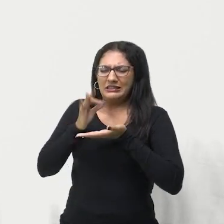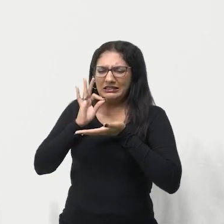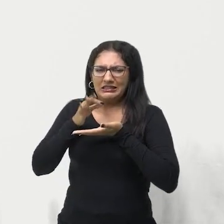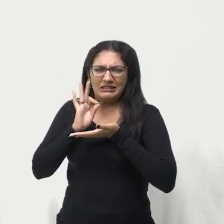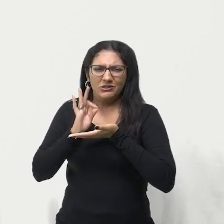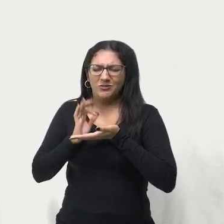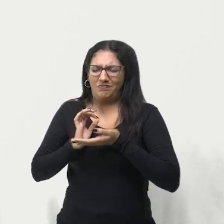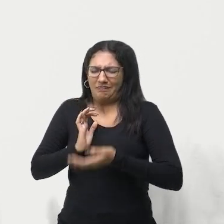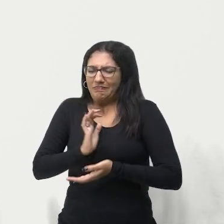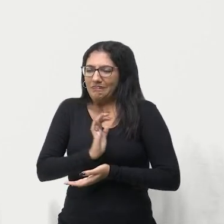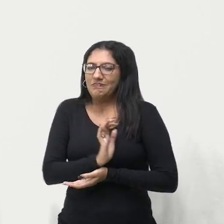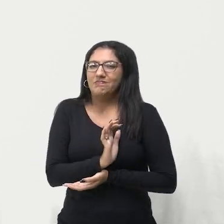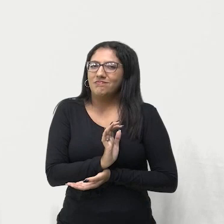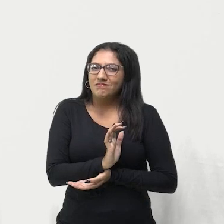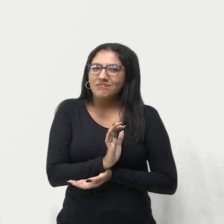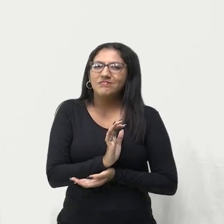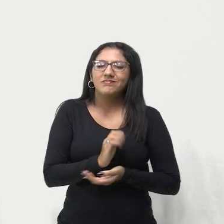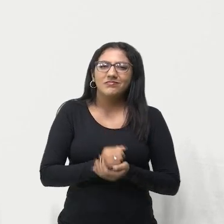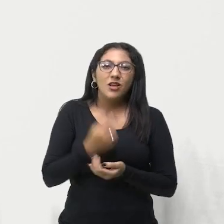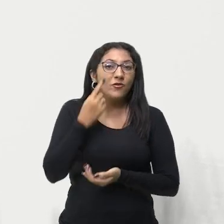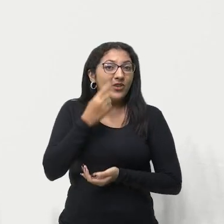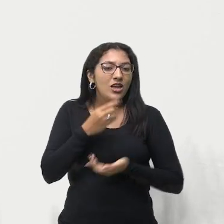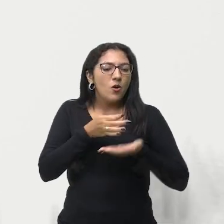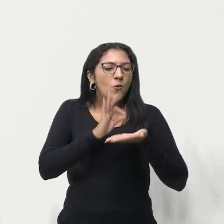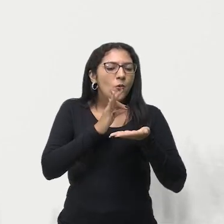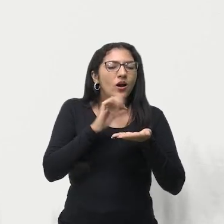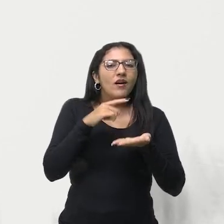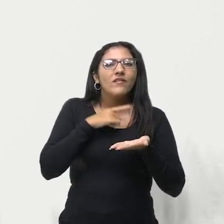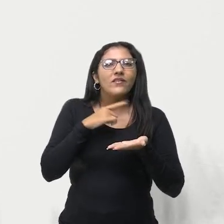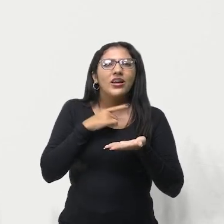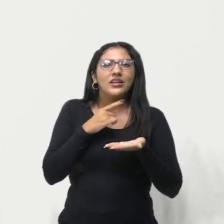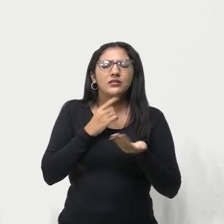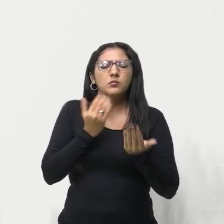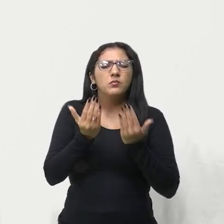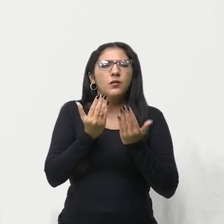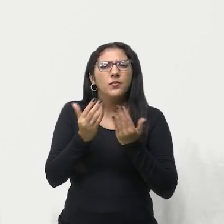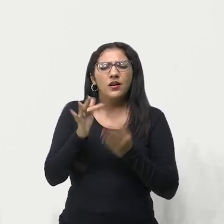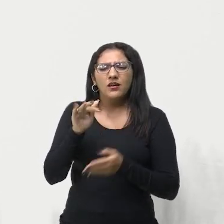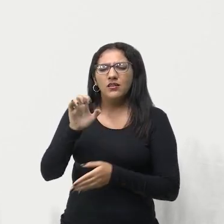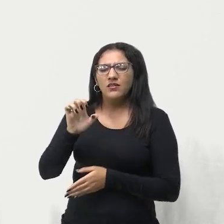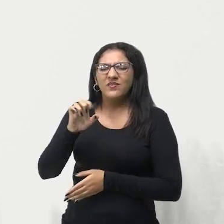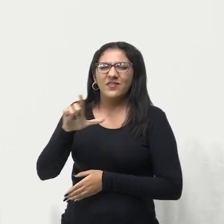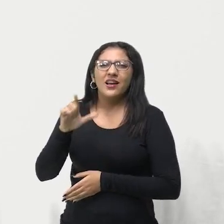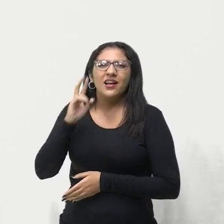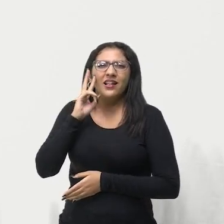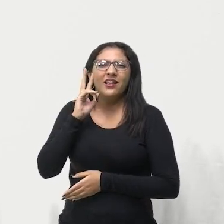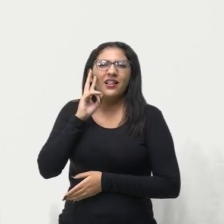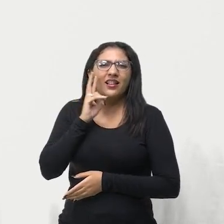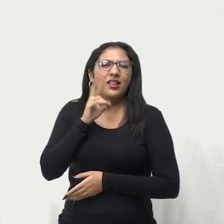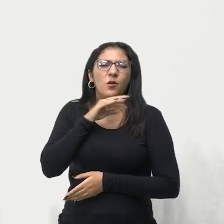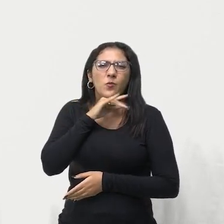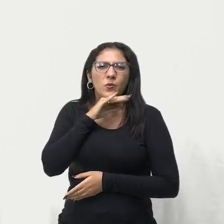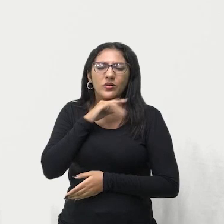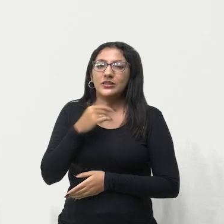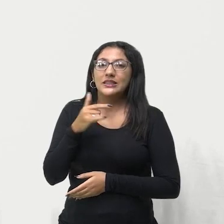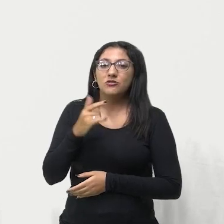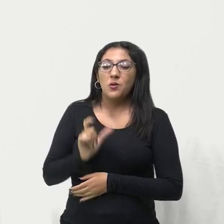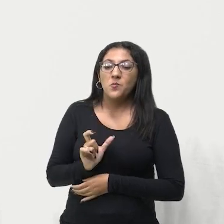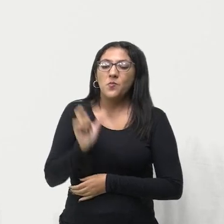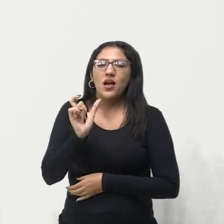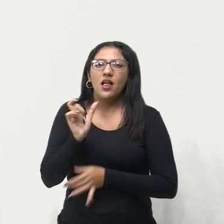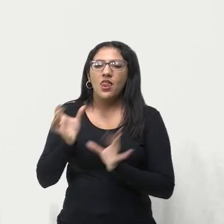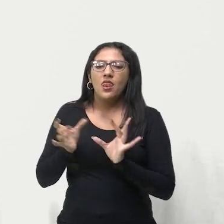fel. Novamente, o café está ali aproximado do fel e não tem a